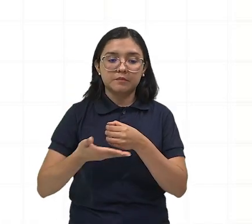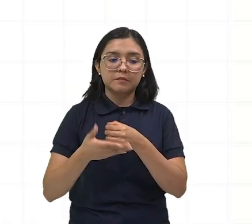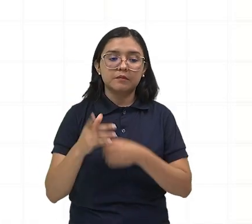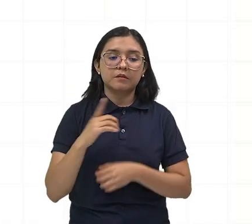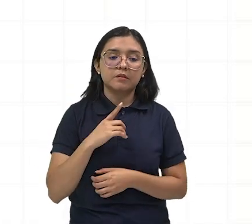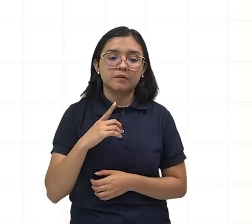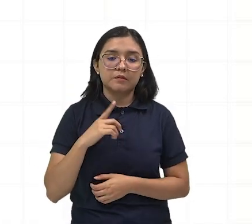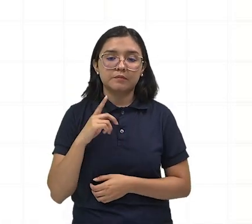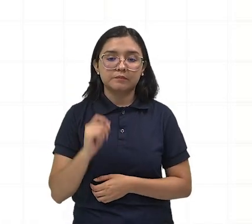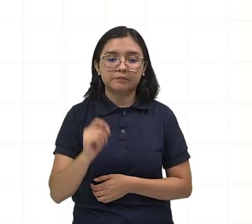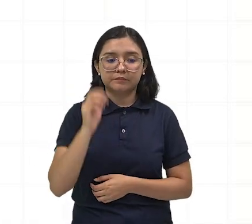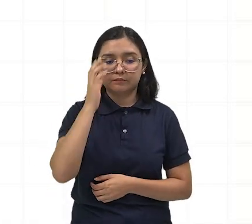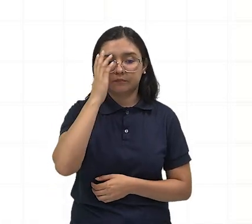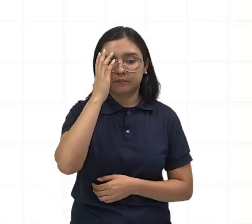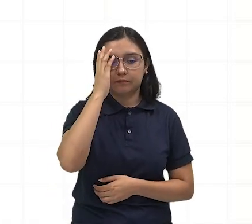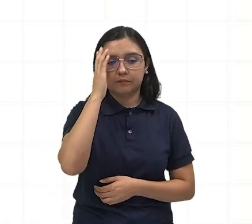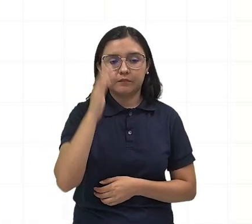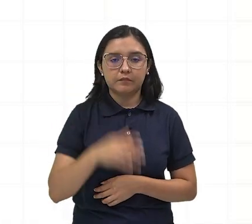temos aqui, a